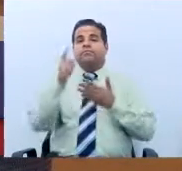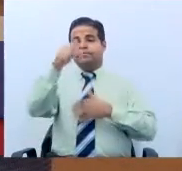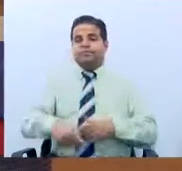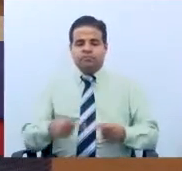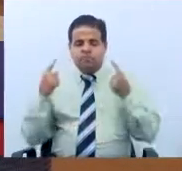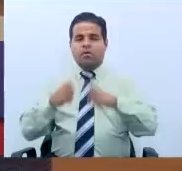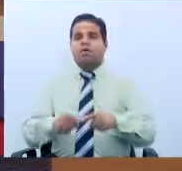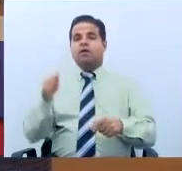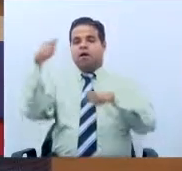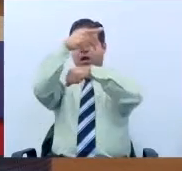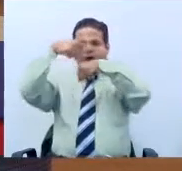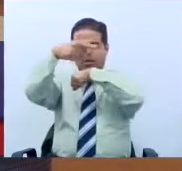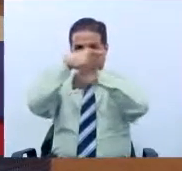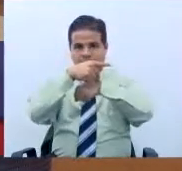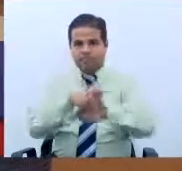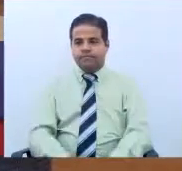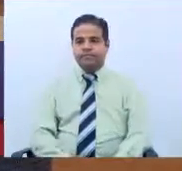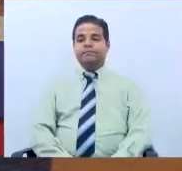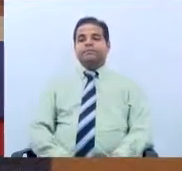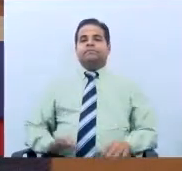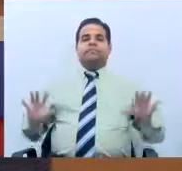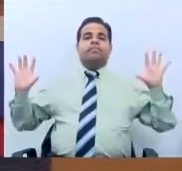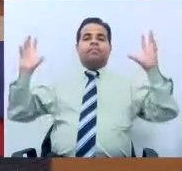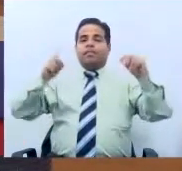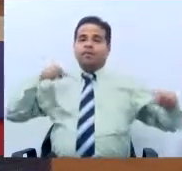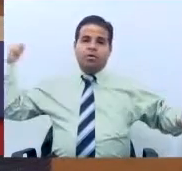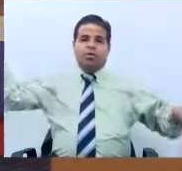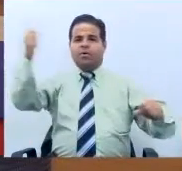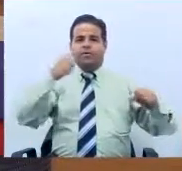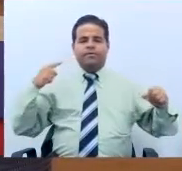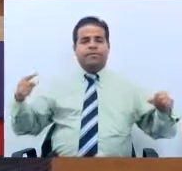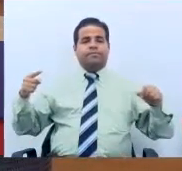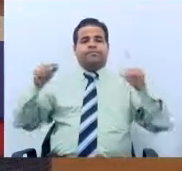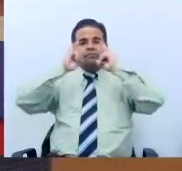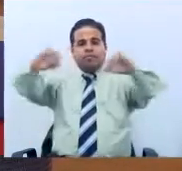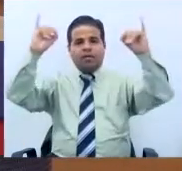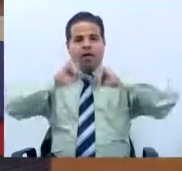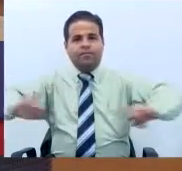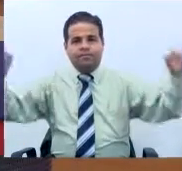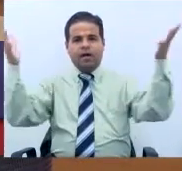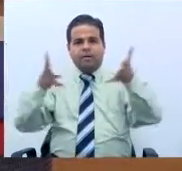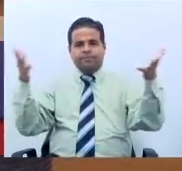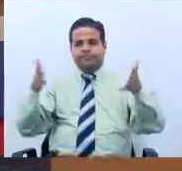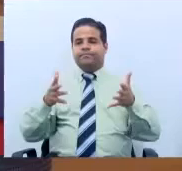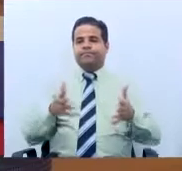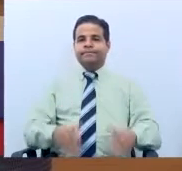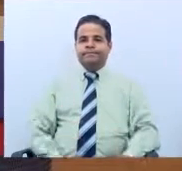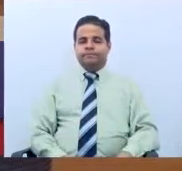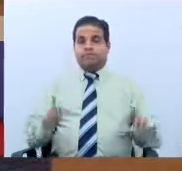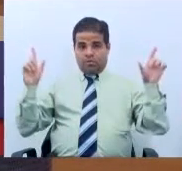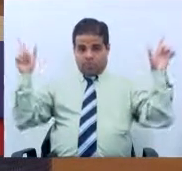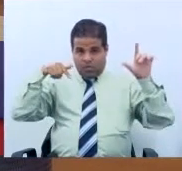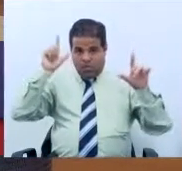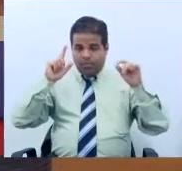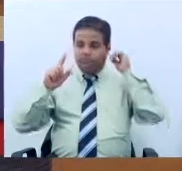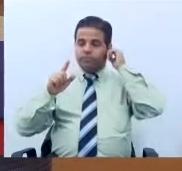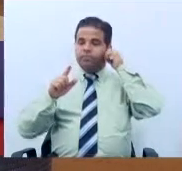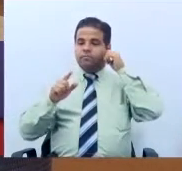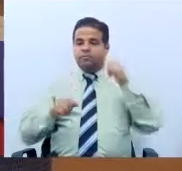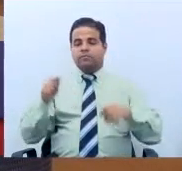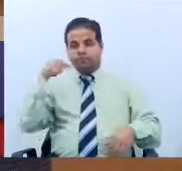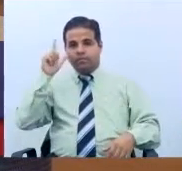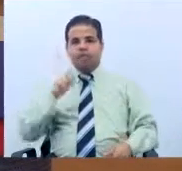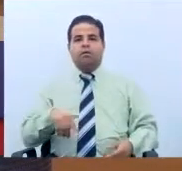país. A imprensa internacional, como todos, hoje, Ontem, por acaso, no New